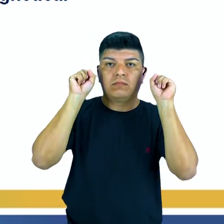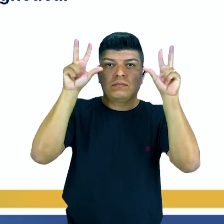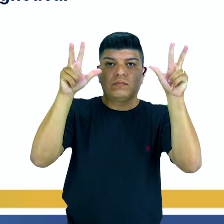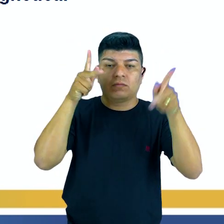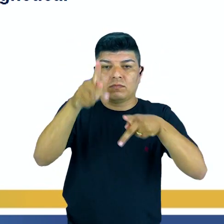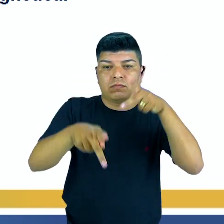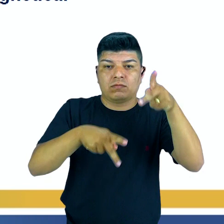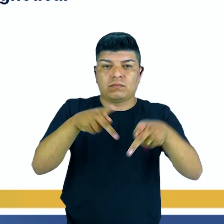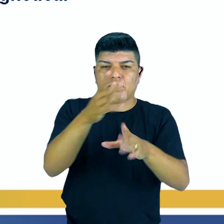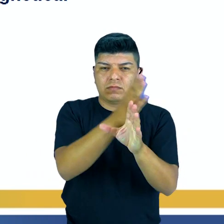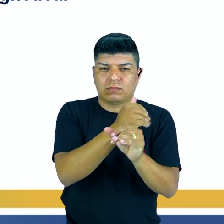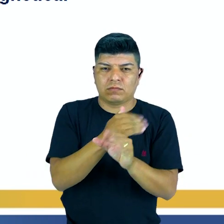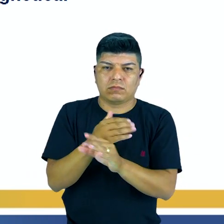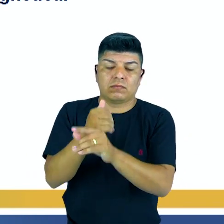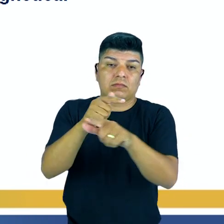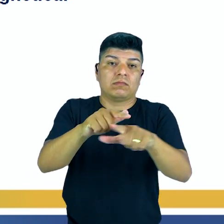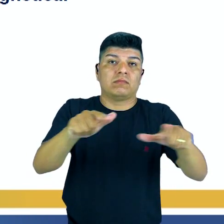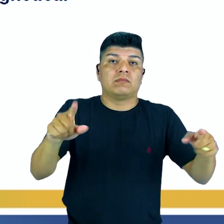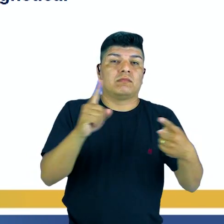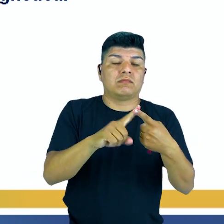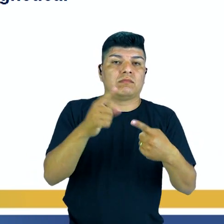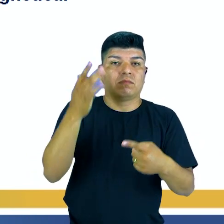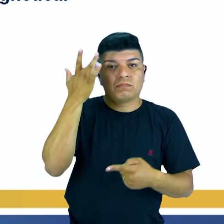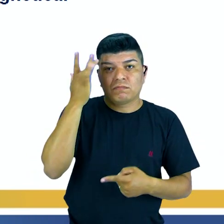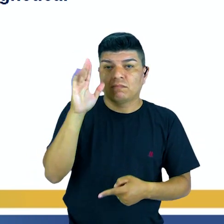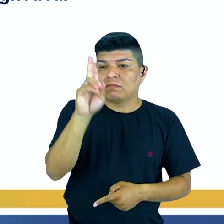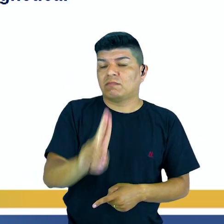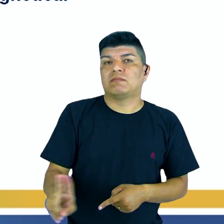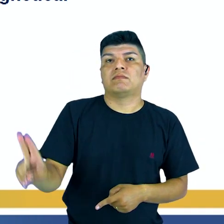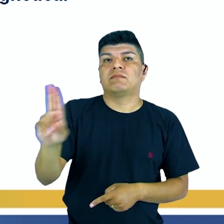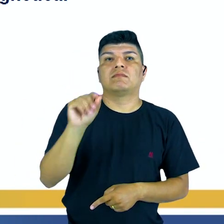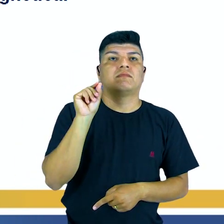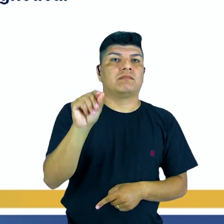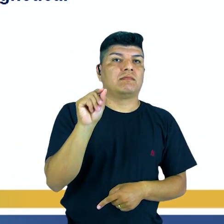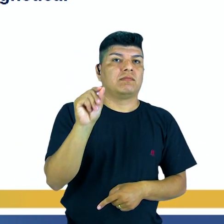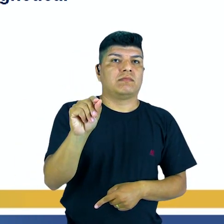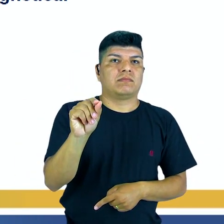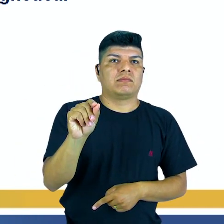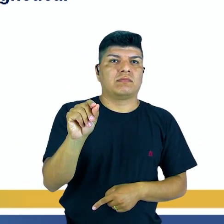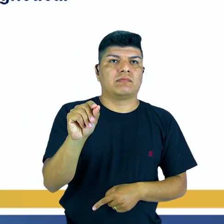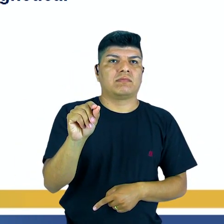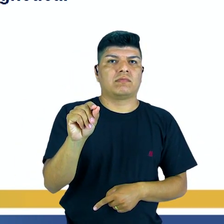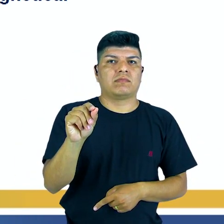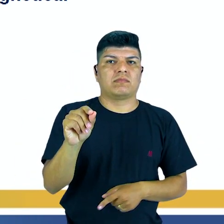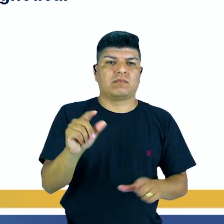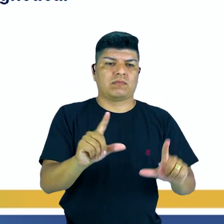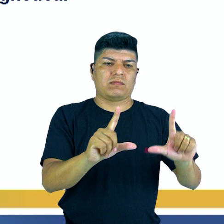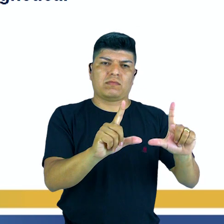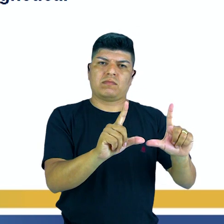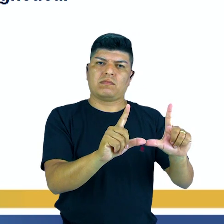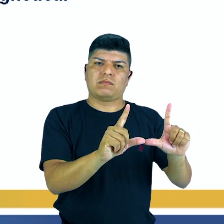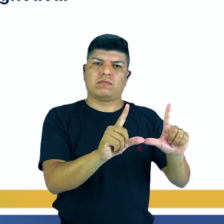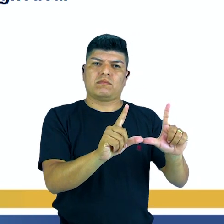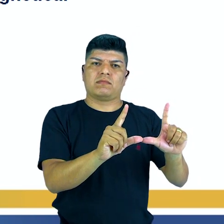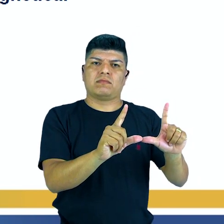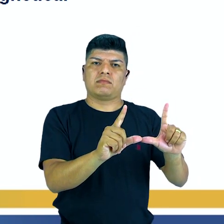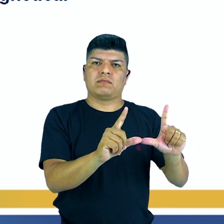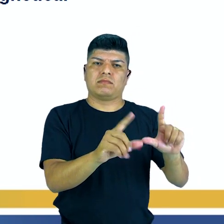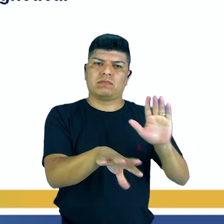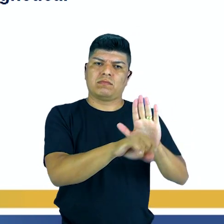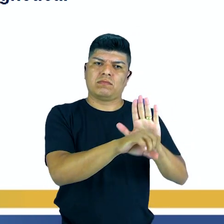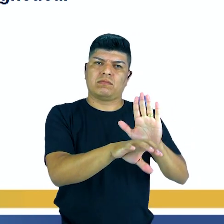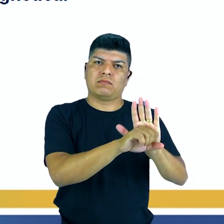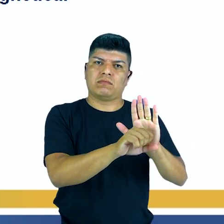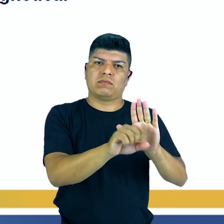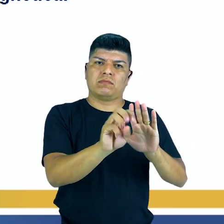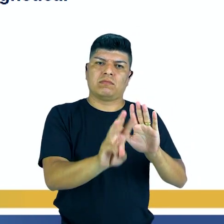estão perdidos no deserto porque não sabe utilizar. Ele estava lá com um quadradinho na mão, com um aplicativo